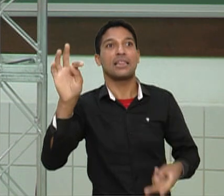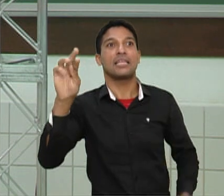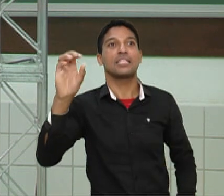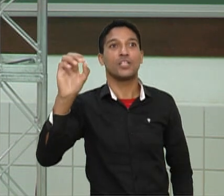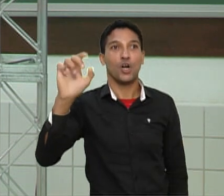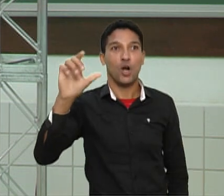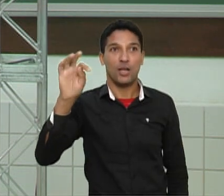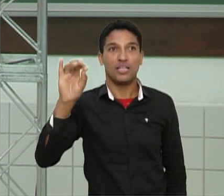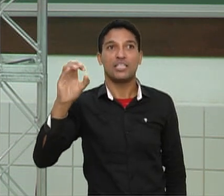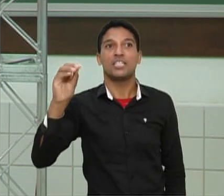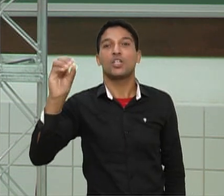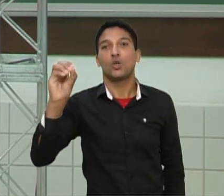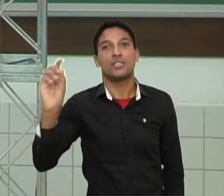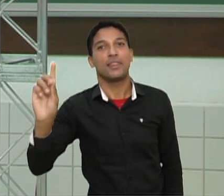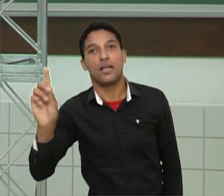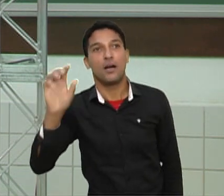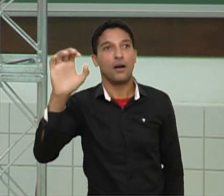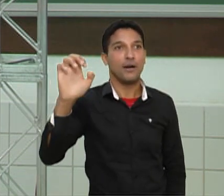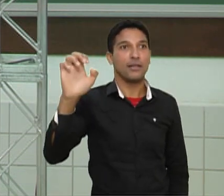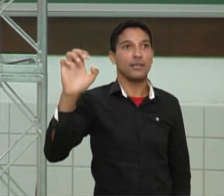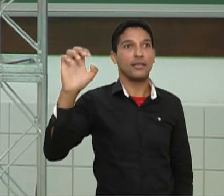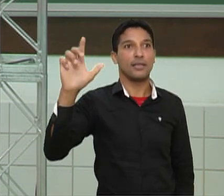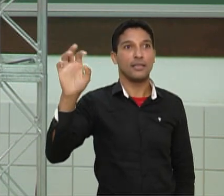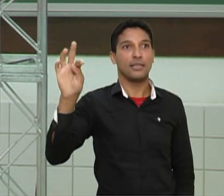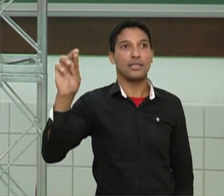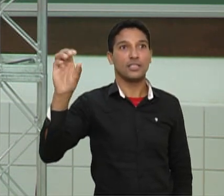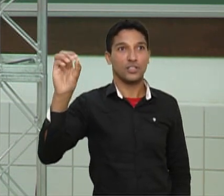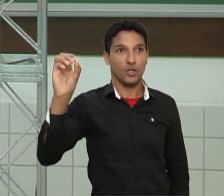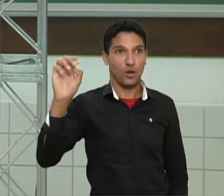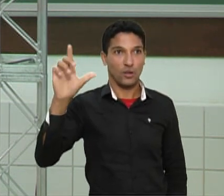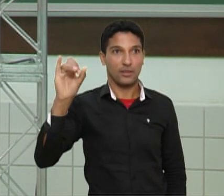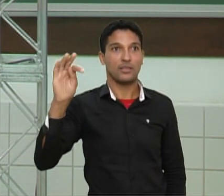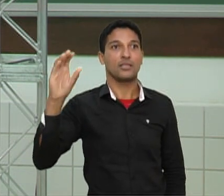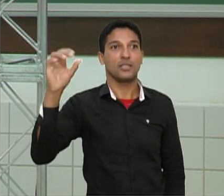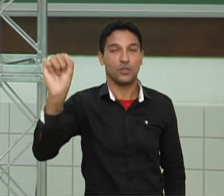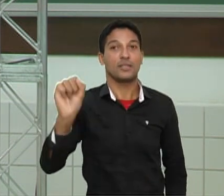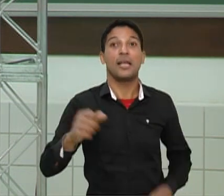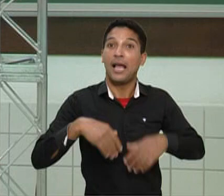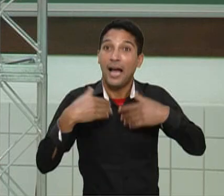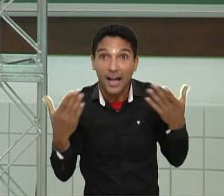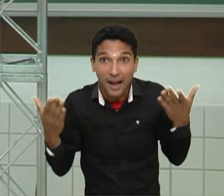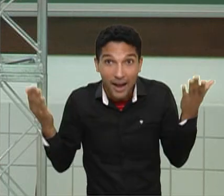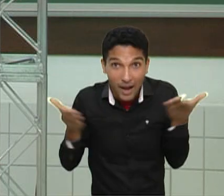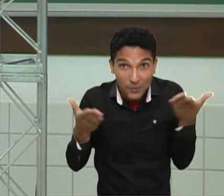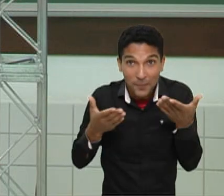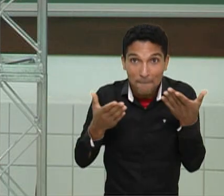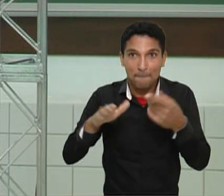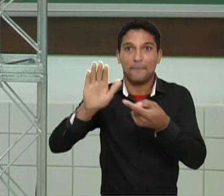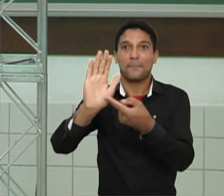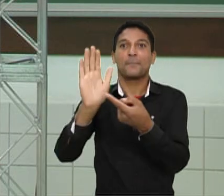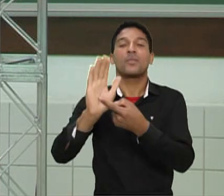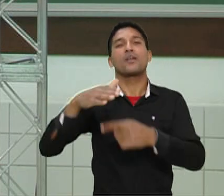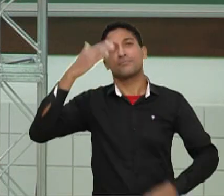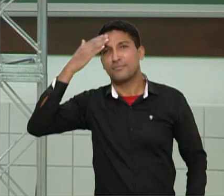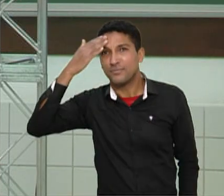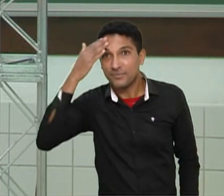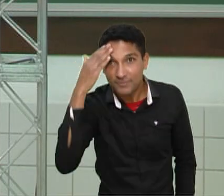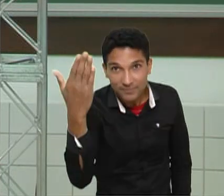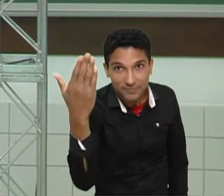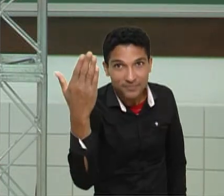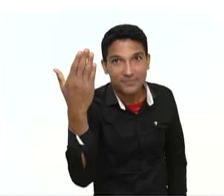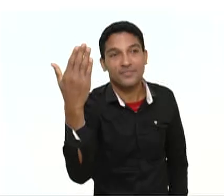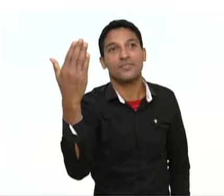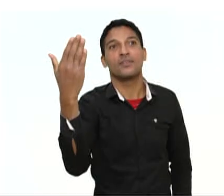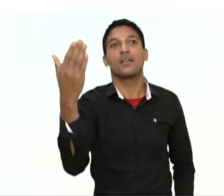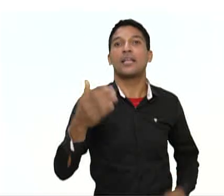de ionização, certo? Aí, galera, deixo para vocês também os meus agradecimentos, tá?